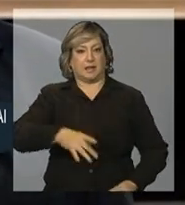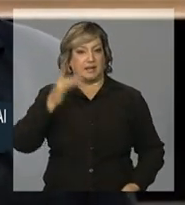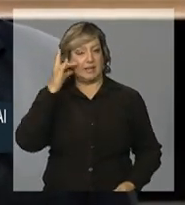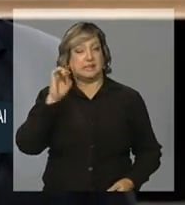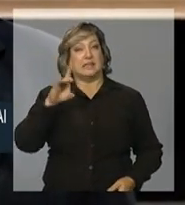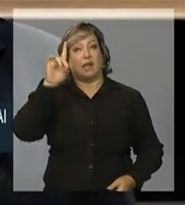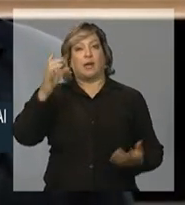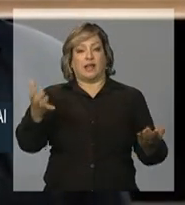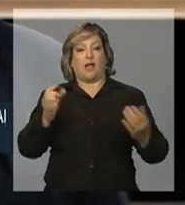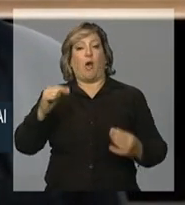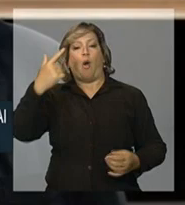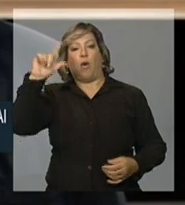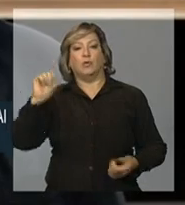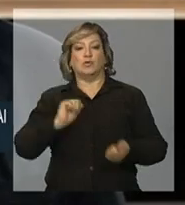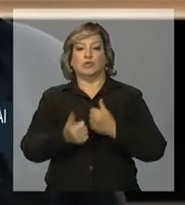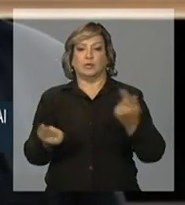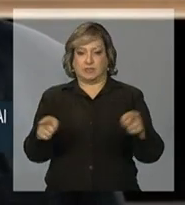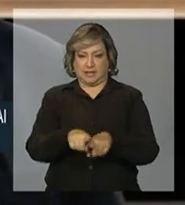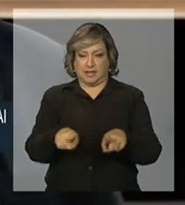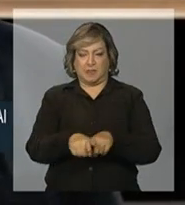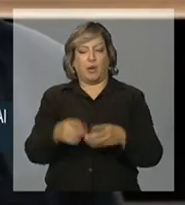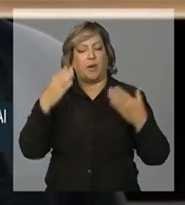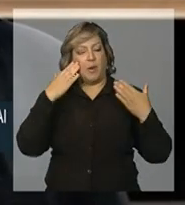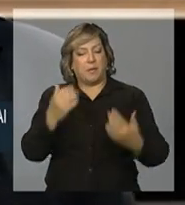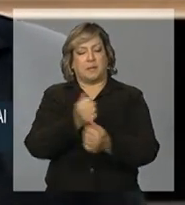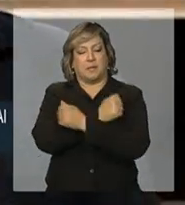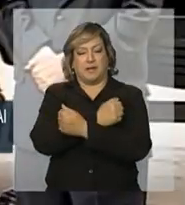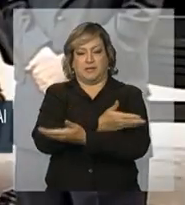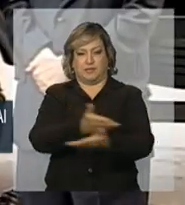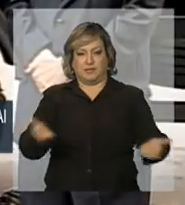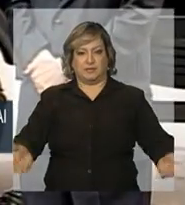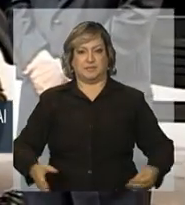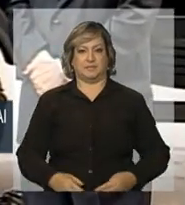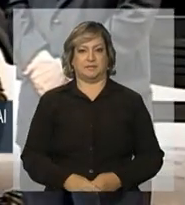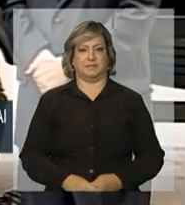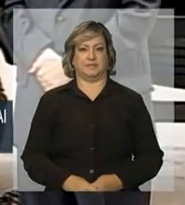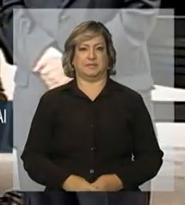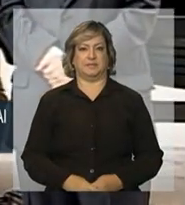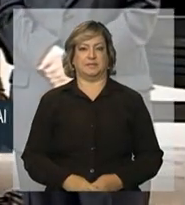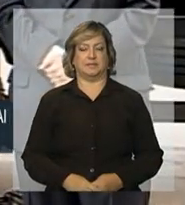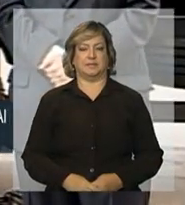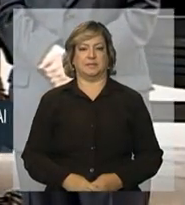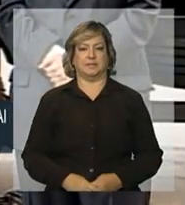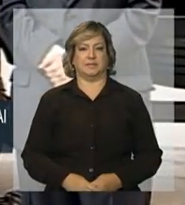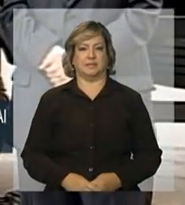Deus quiser, para outros jogos também. Muito obrigado, um abraço a todos.